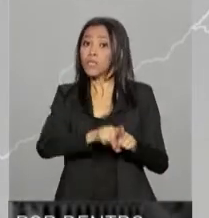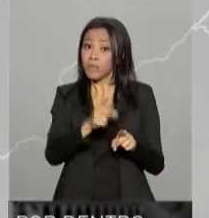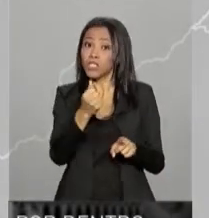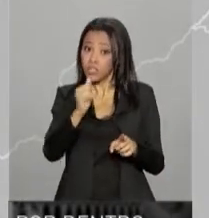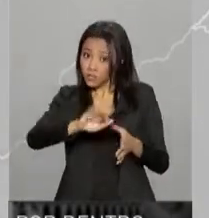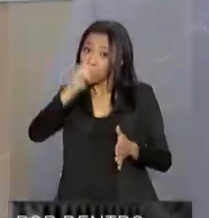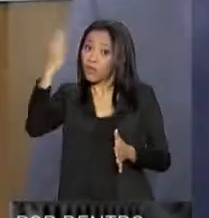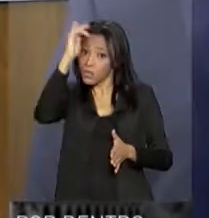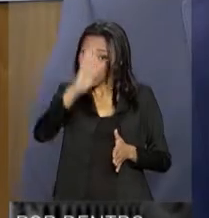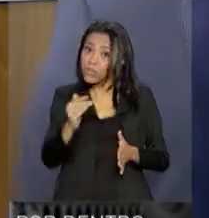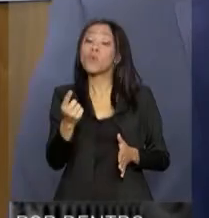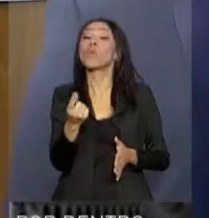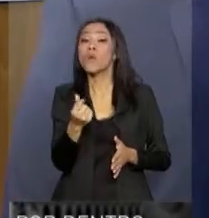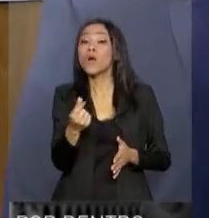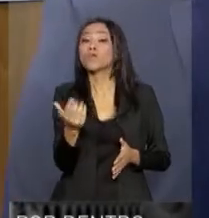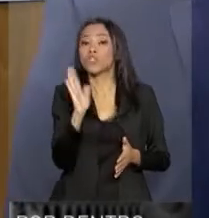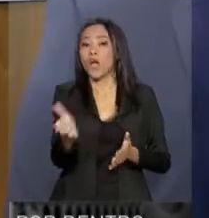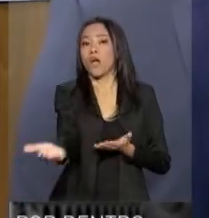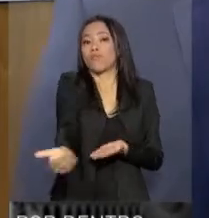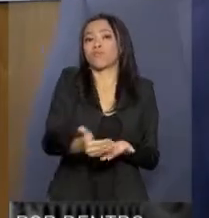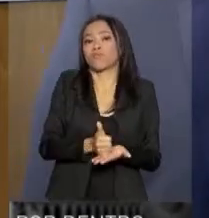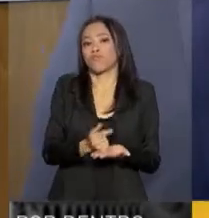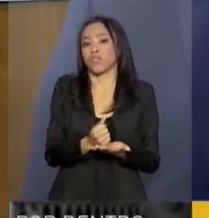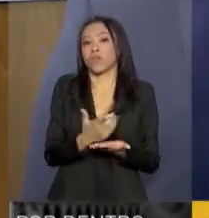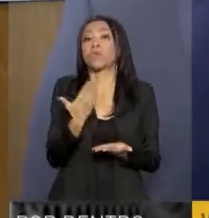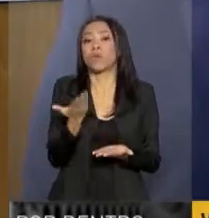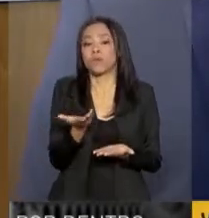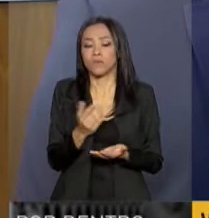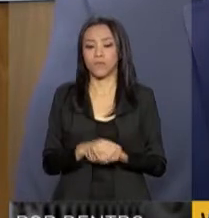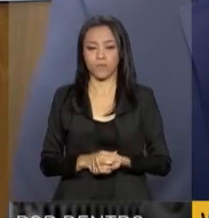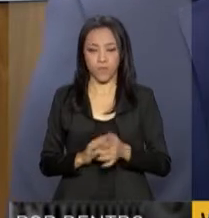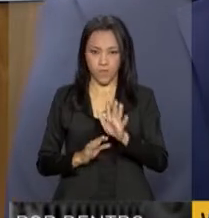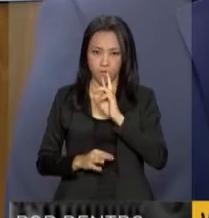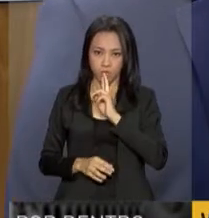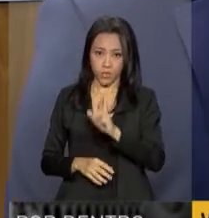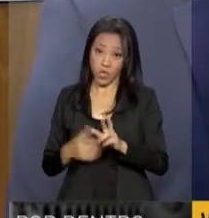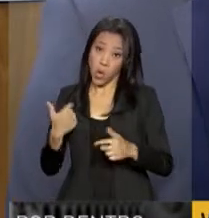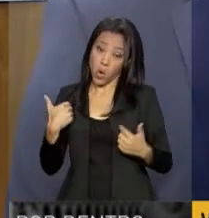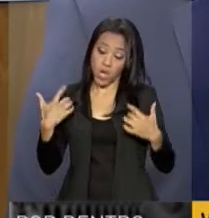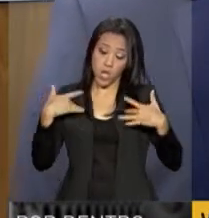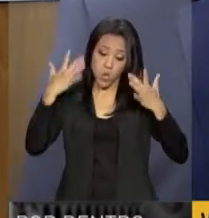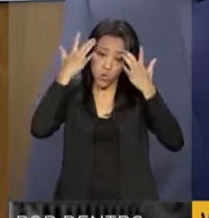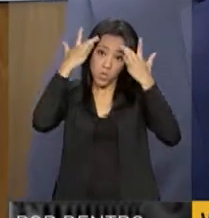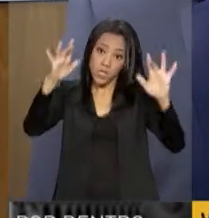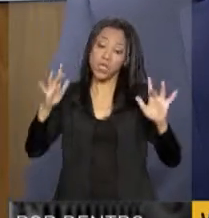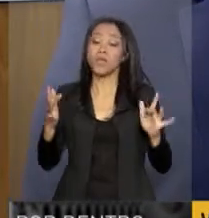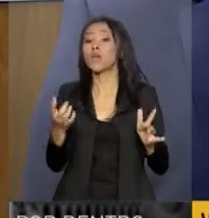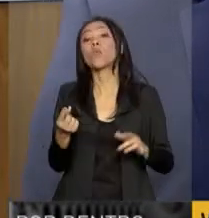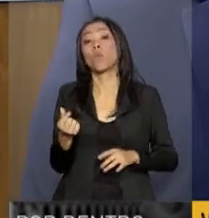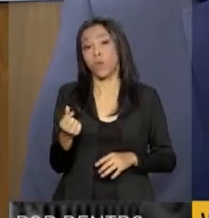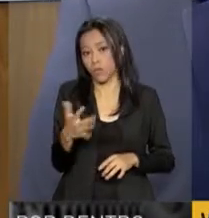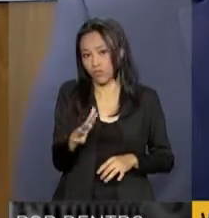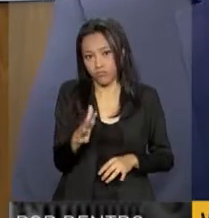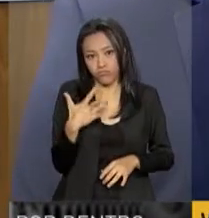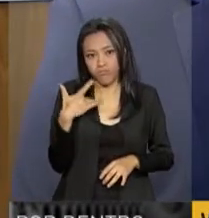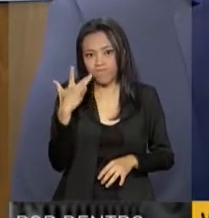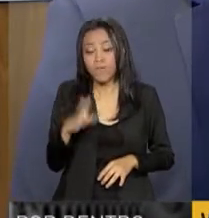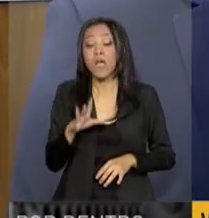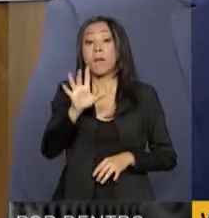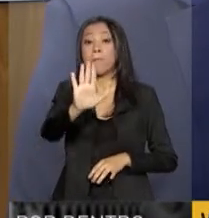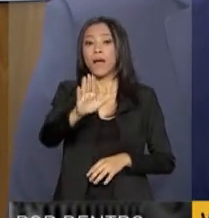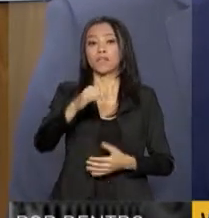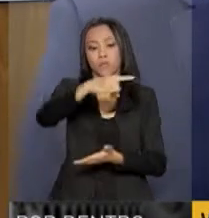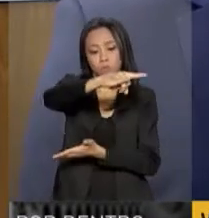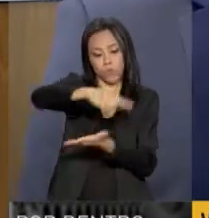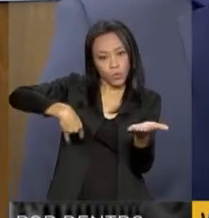olha eu não tenho os dados fechados hoje da operação nova jato eu posso dizer que dos acordos de leniência que nós fechamos que foram